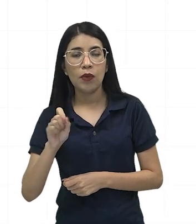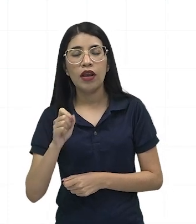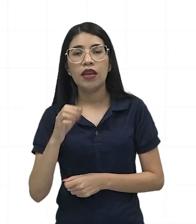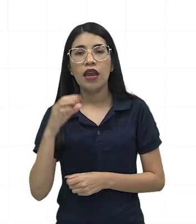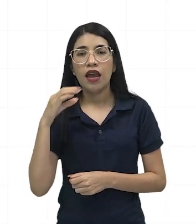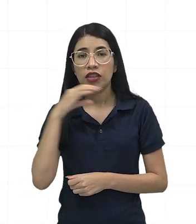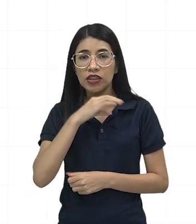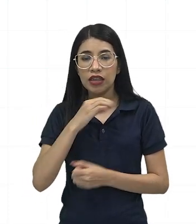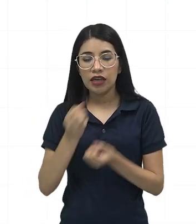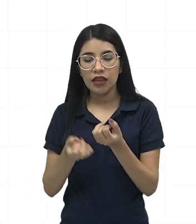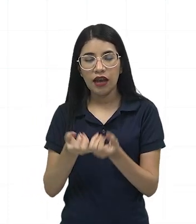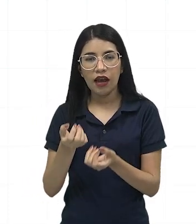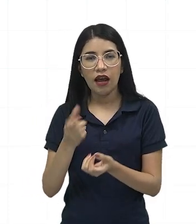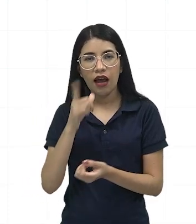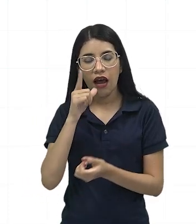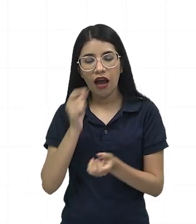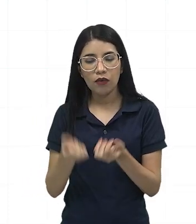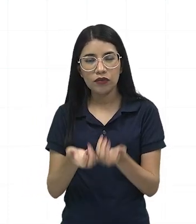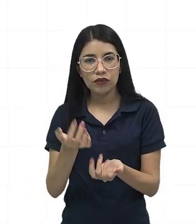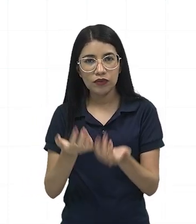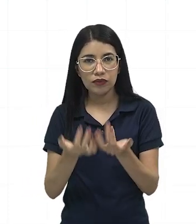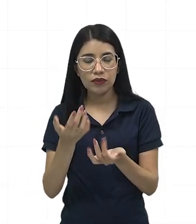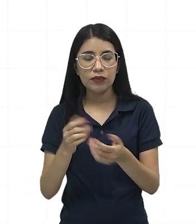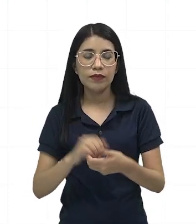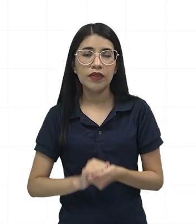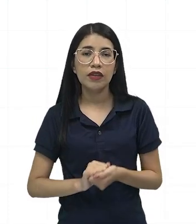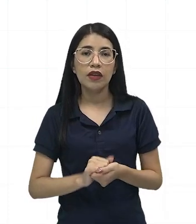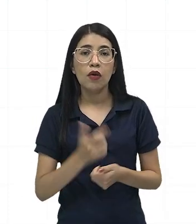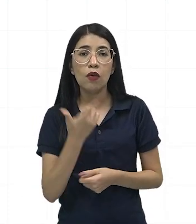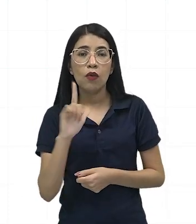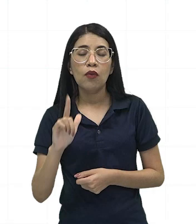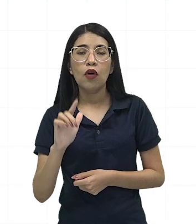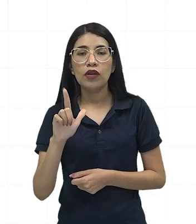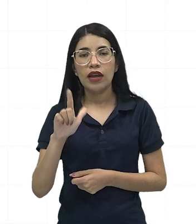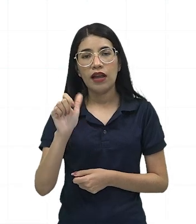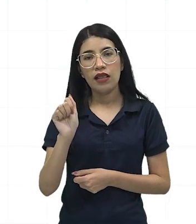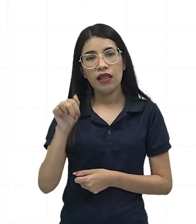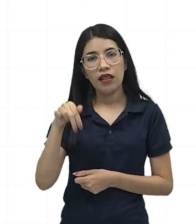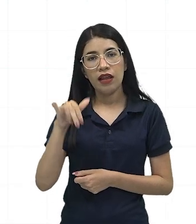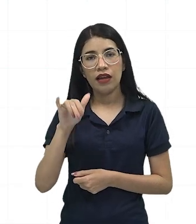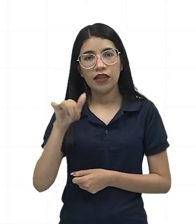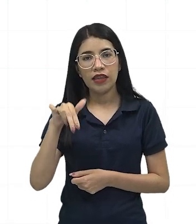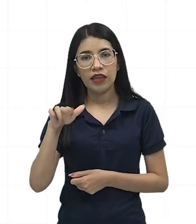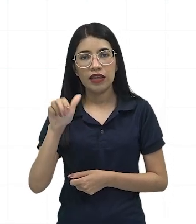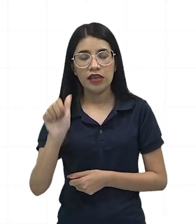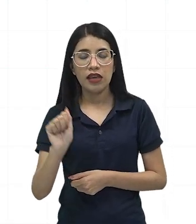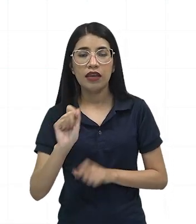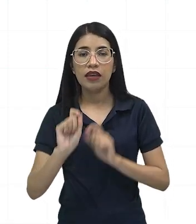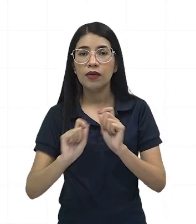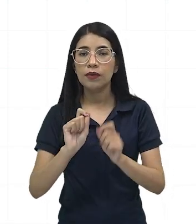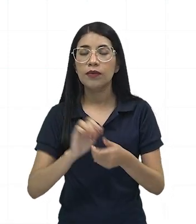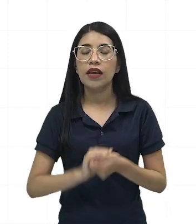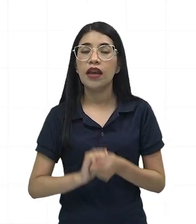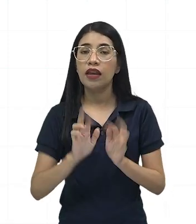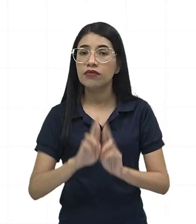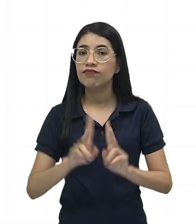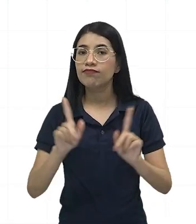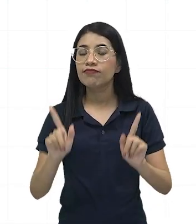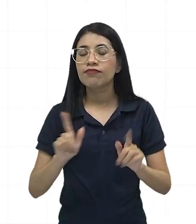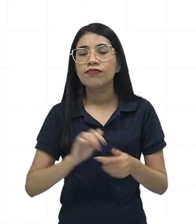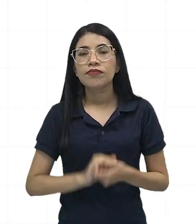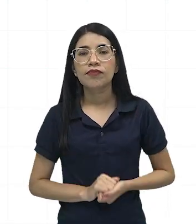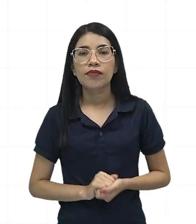Oceano Pacífico. O outro fenômeno é a Laninha, tá? Que a Laninha, ele é exatamente o